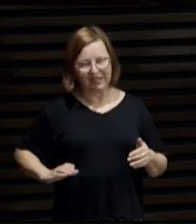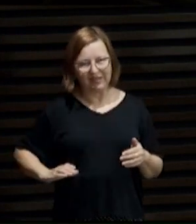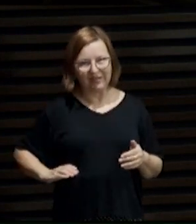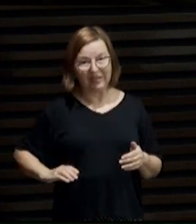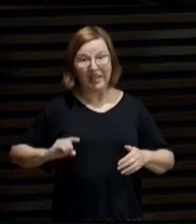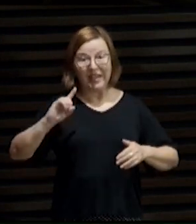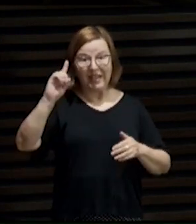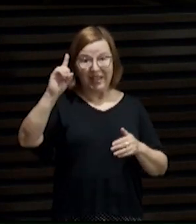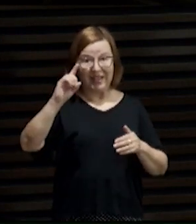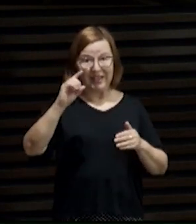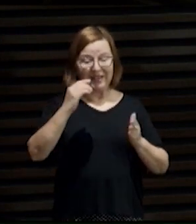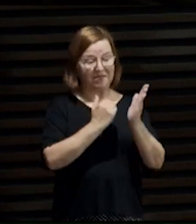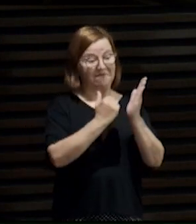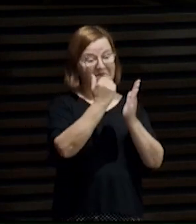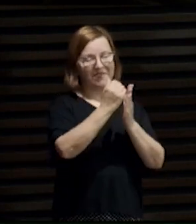supremo sacerdote.